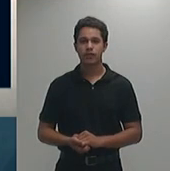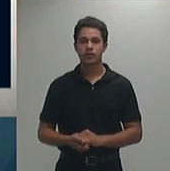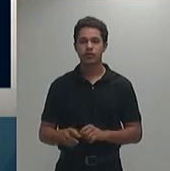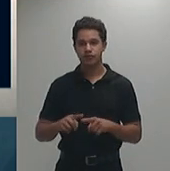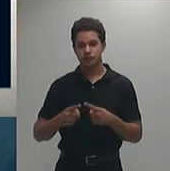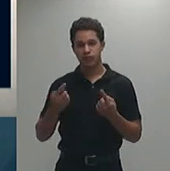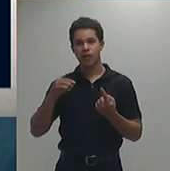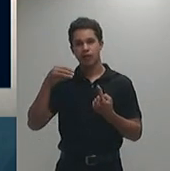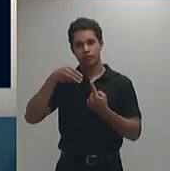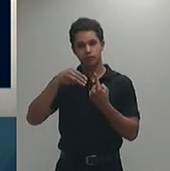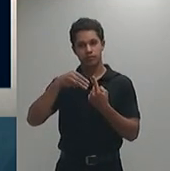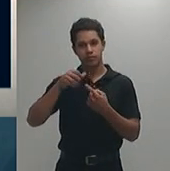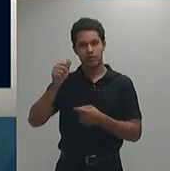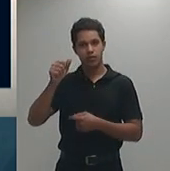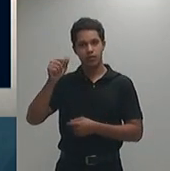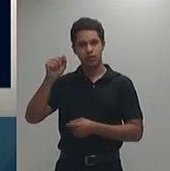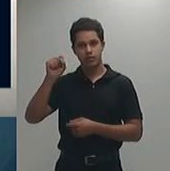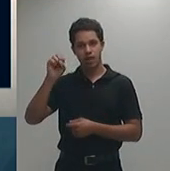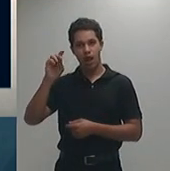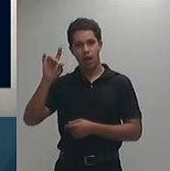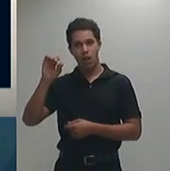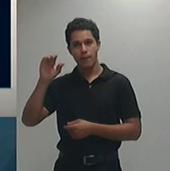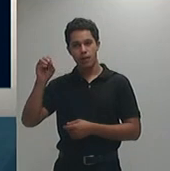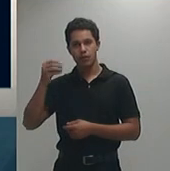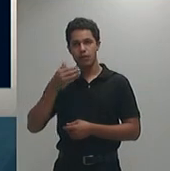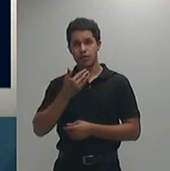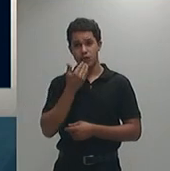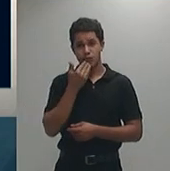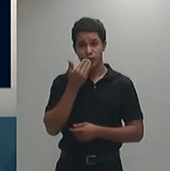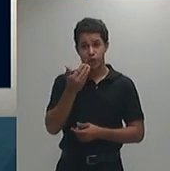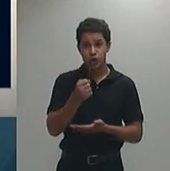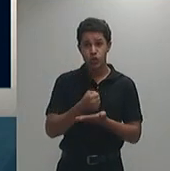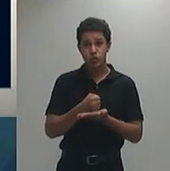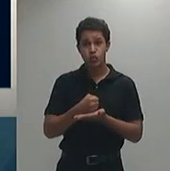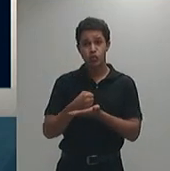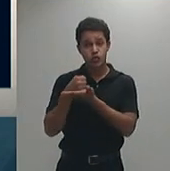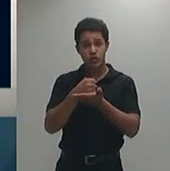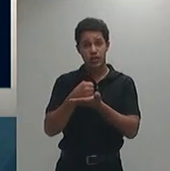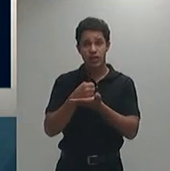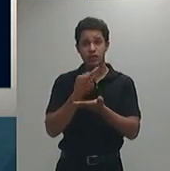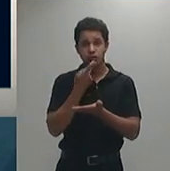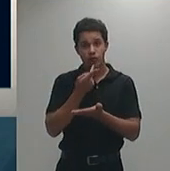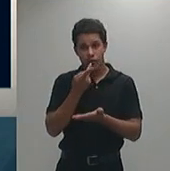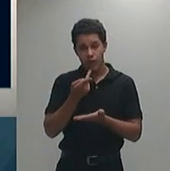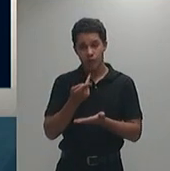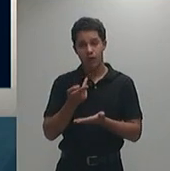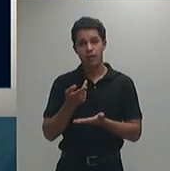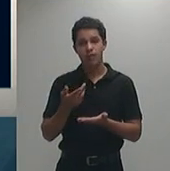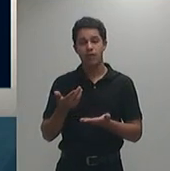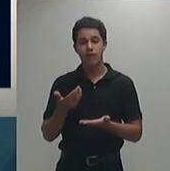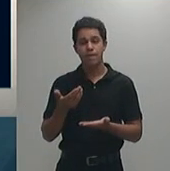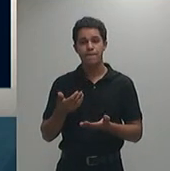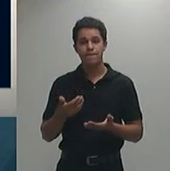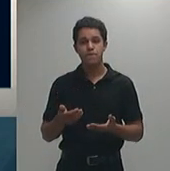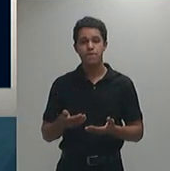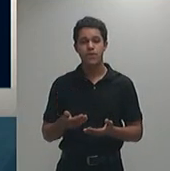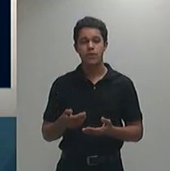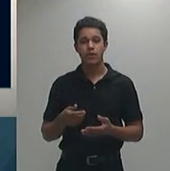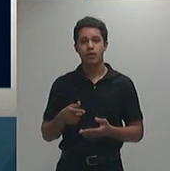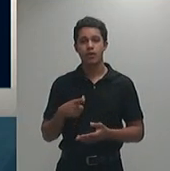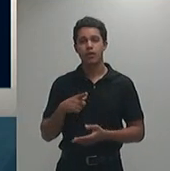nós temos pedidos de sustentações orais aqui ó nós temos